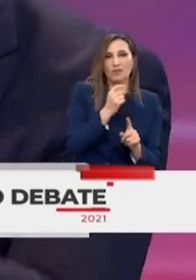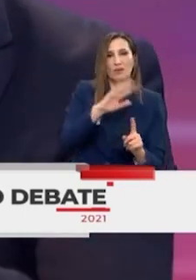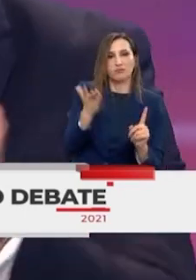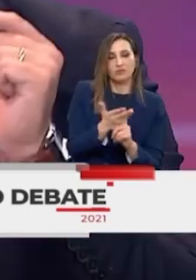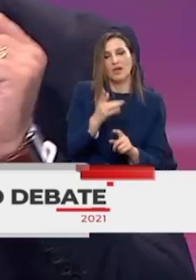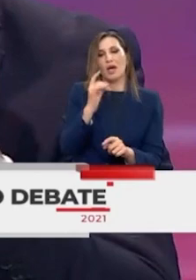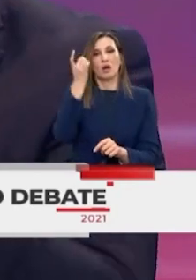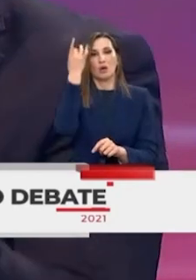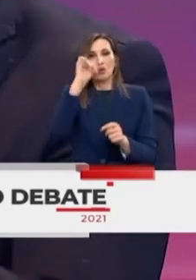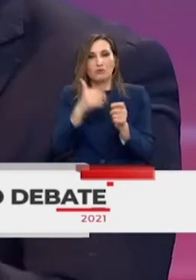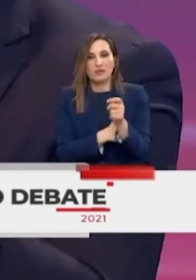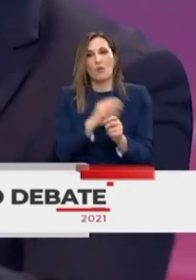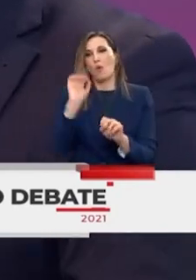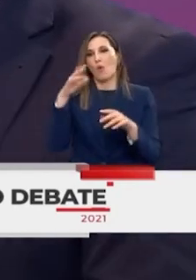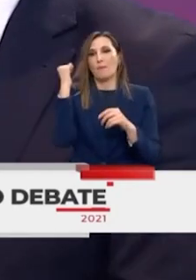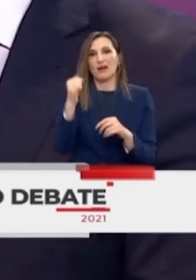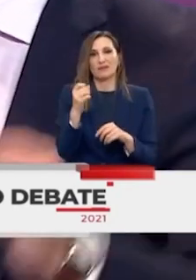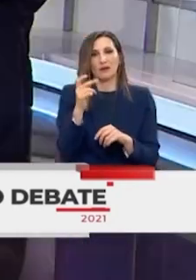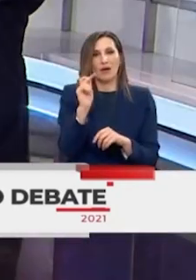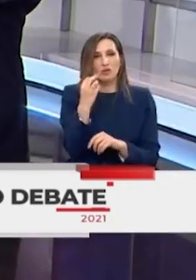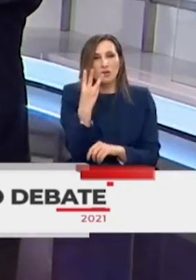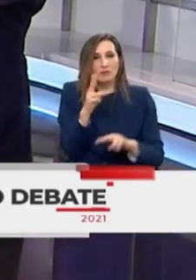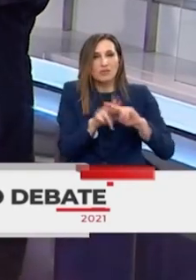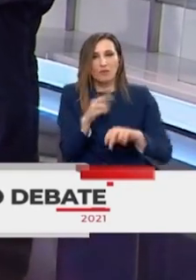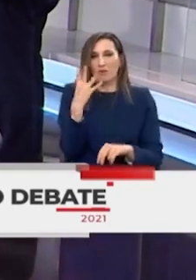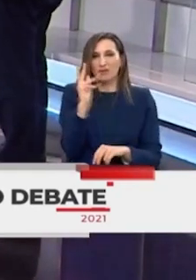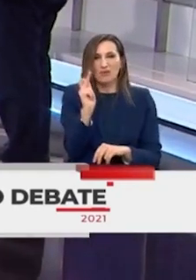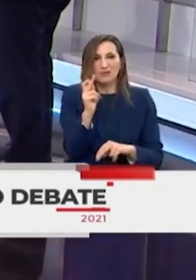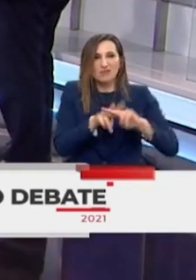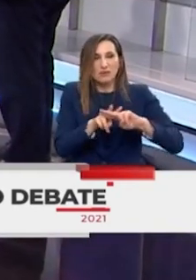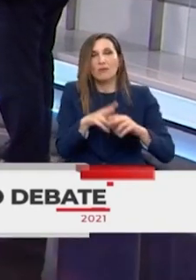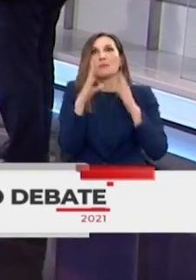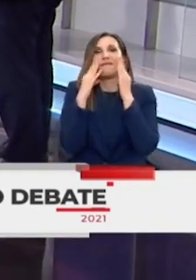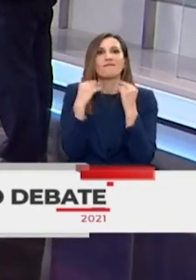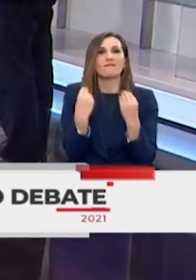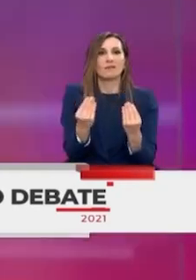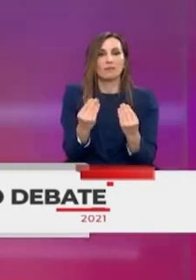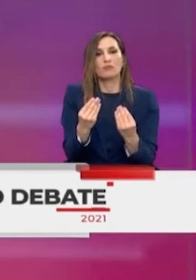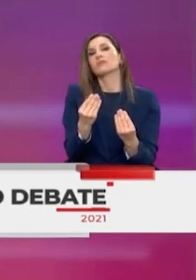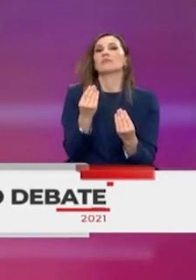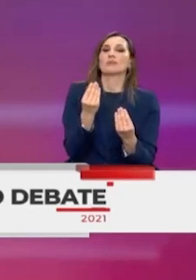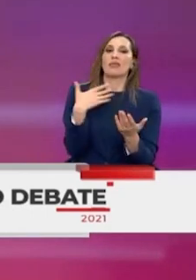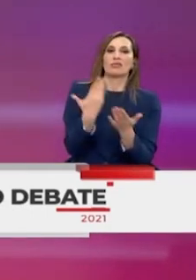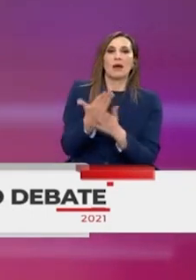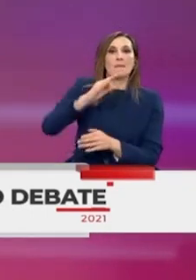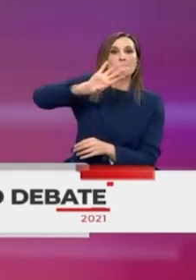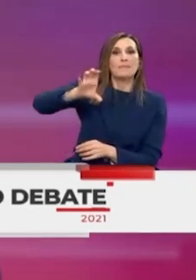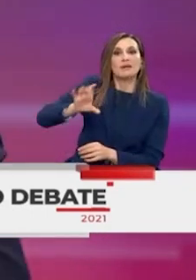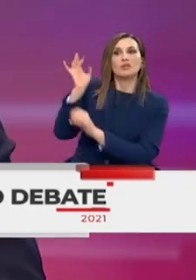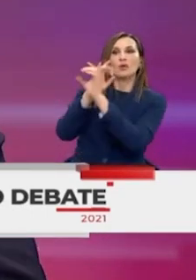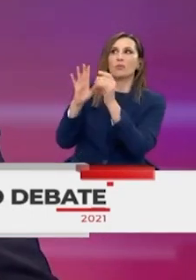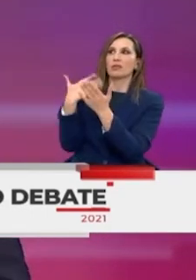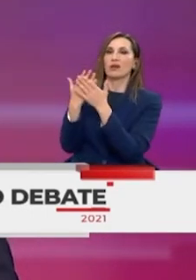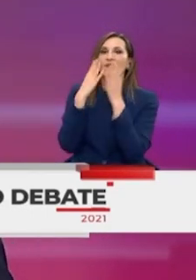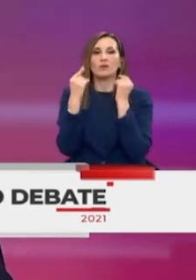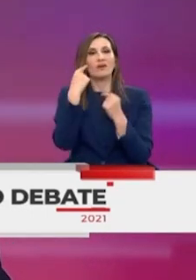por corrupção, pessoas que são condenadas por homicídios com 3 anos de prisão, com 4 anos de prisão. É uma vergonha que deixaria qualquer país da Europa envergonhado.